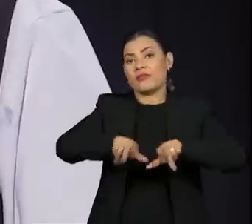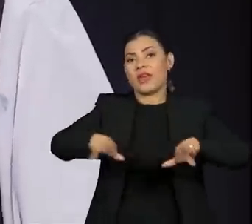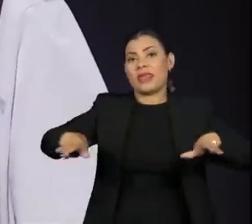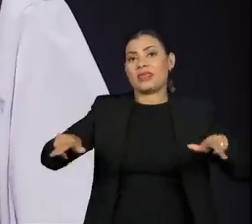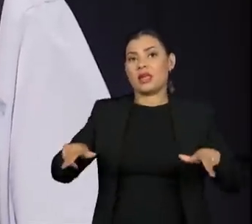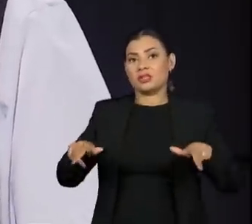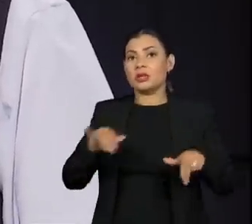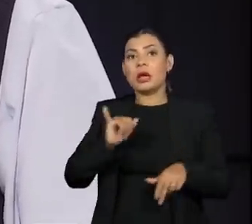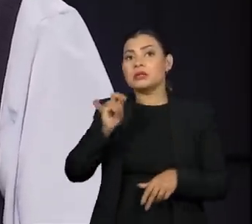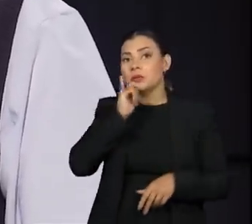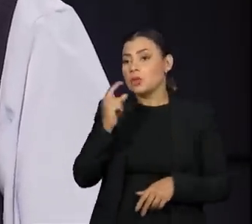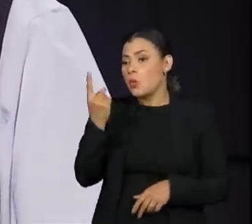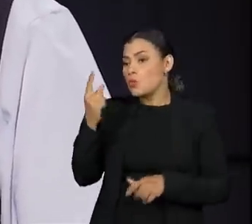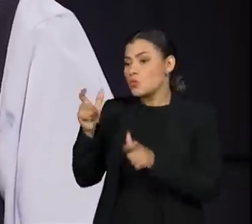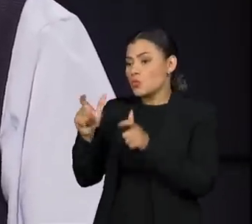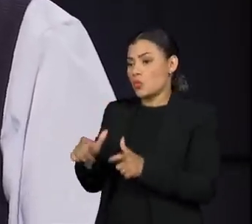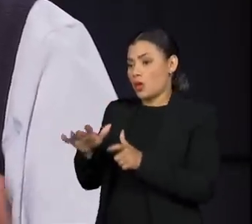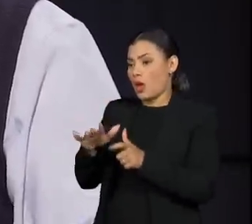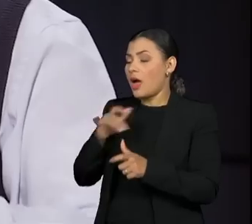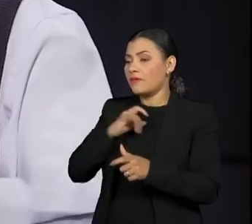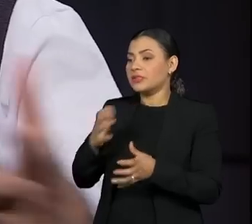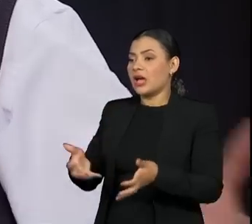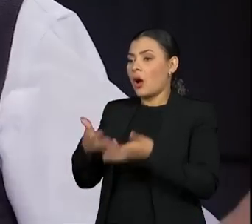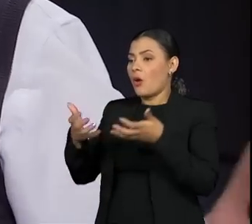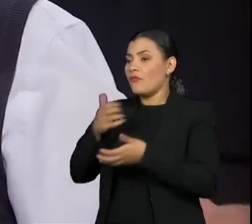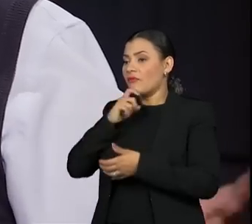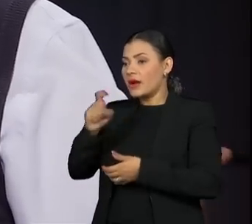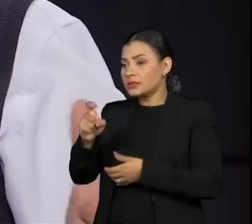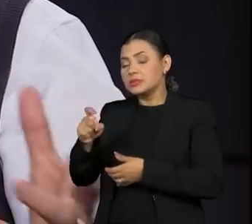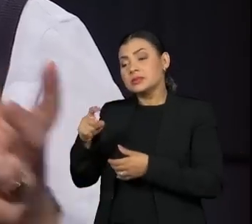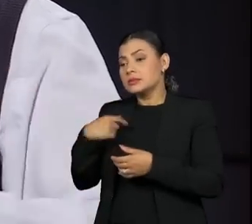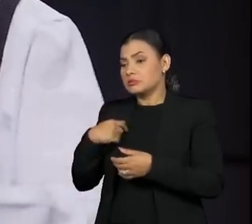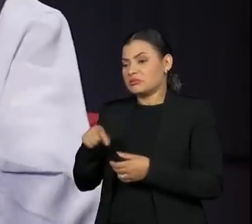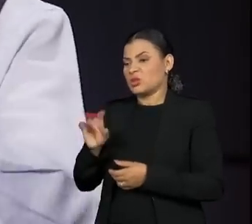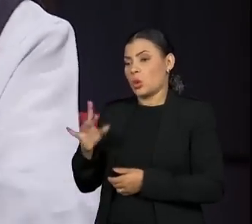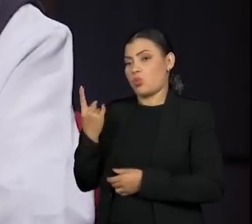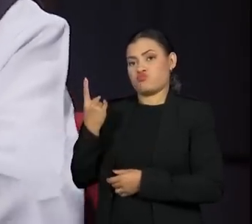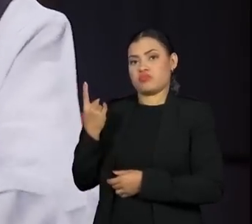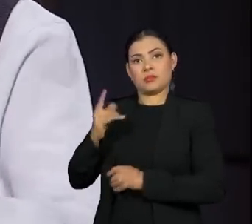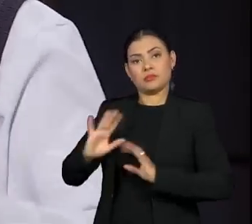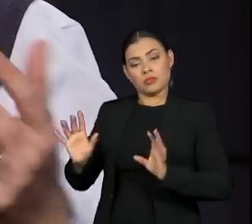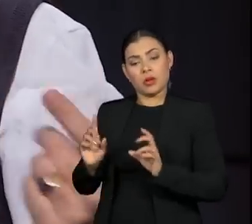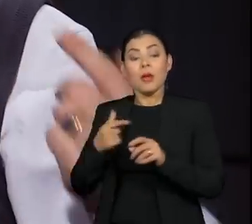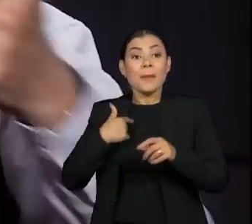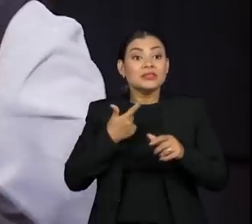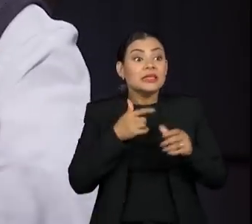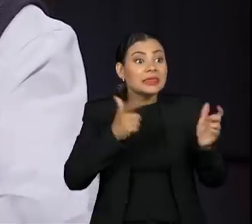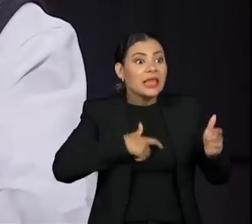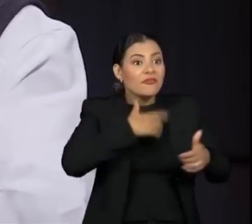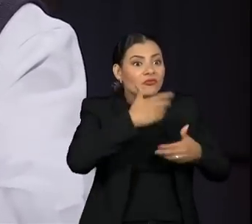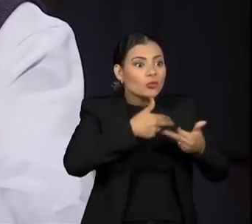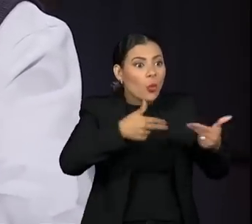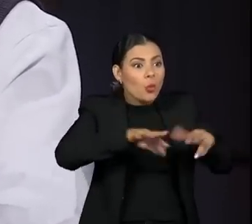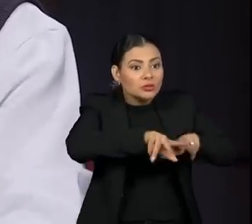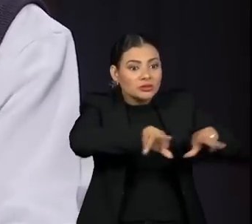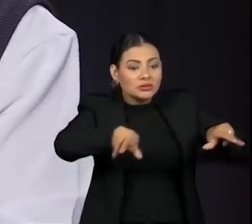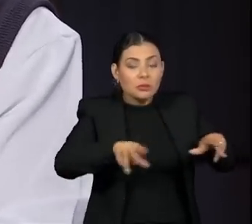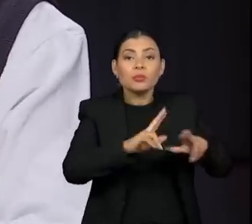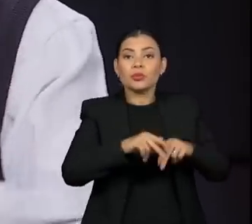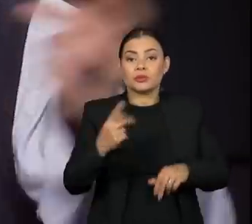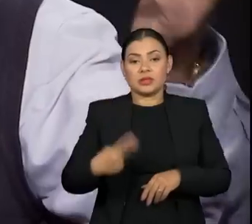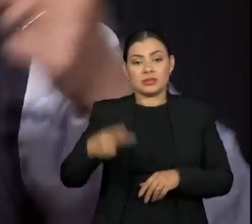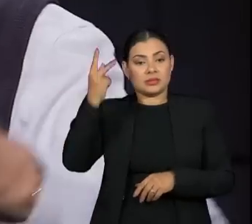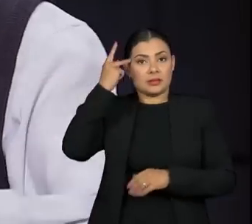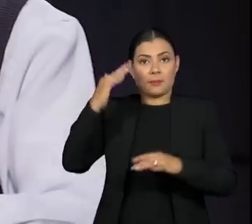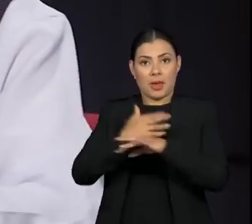você é um lugar que só tem alface e você só vai comprar alface agora se eu vou no lugar que você tem tudo que você pode querer lá você vai comprar mais coisa então o pessoal vem para o ponto de São Paulo mesmo